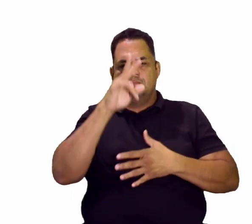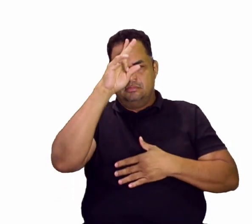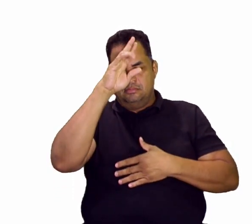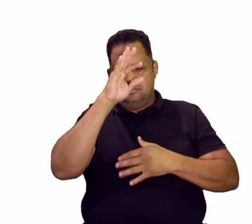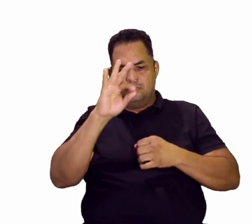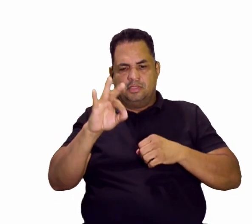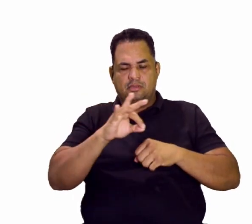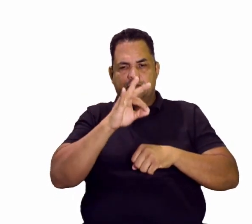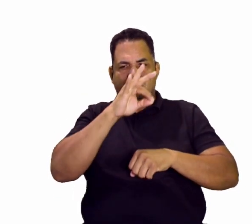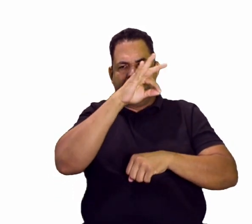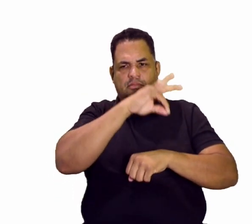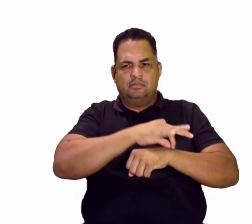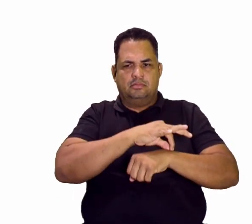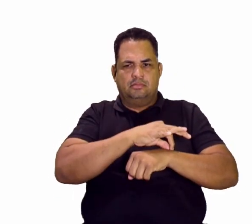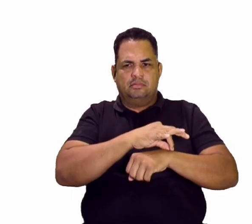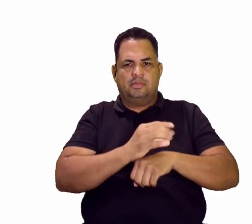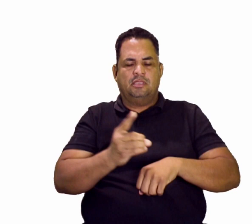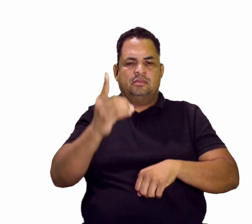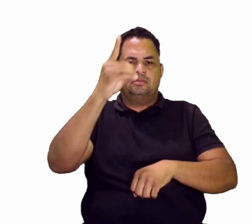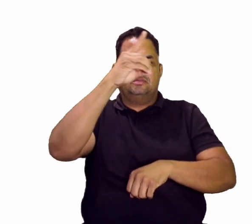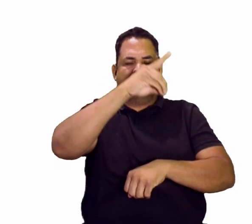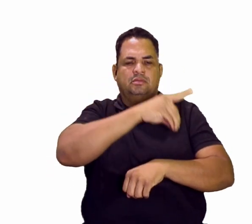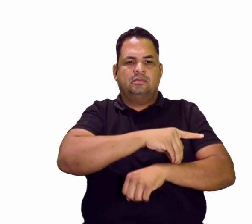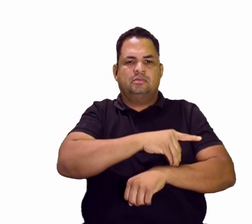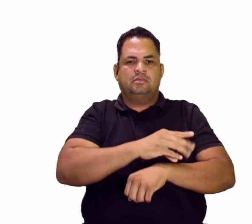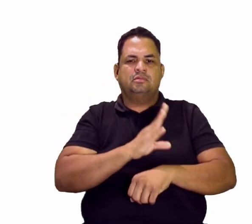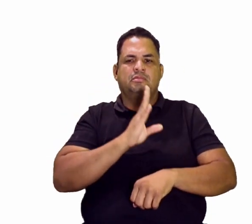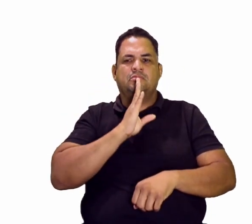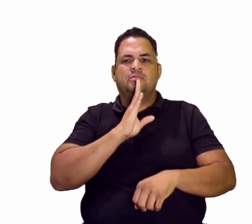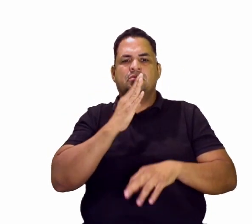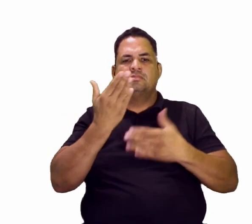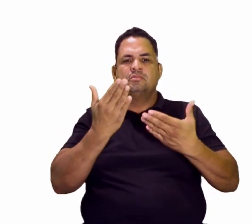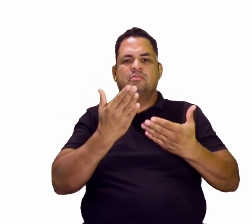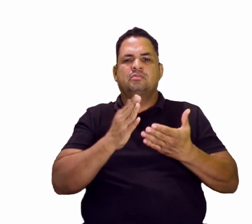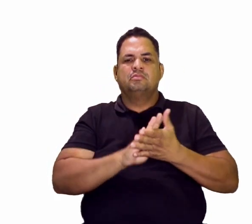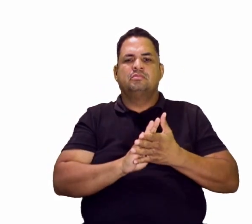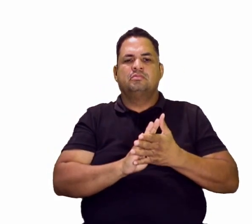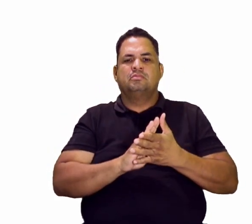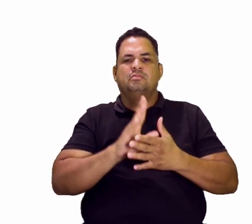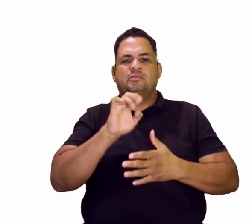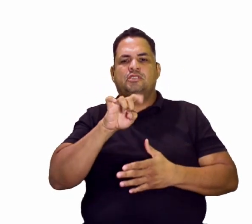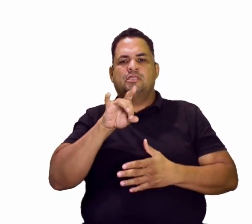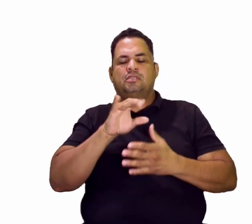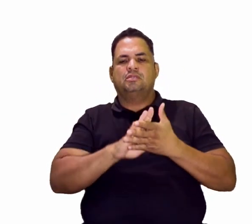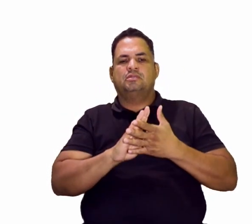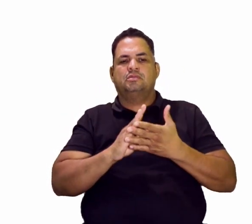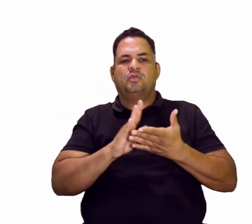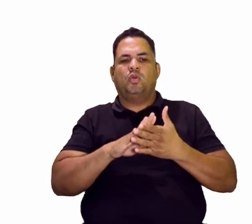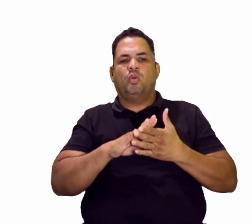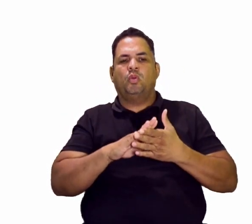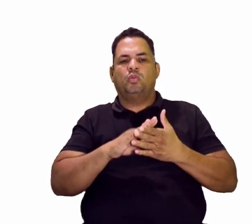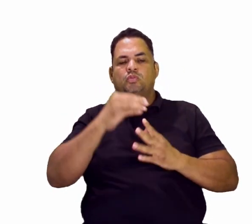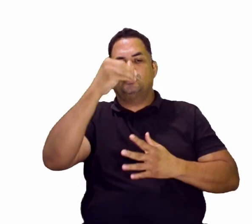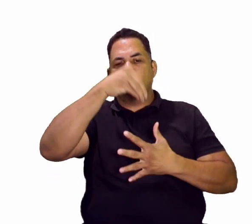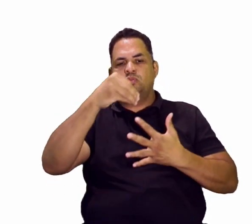os mosquitos, aqui no caso da dengue. E a gente conhece muito bem, né, o gênero ou a espécie de inseto, de mosquito